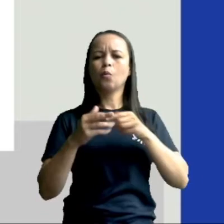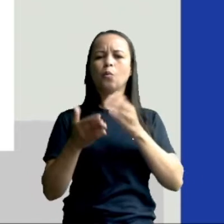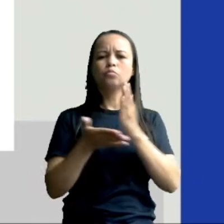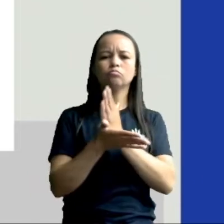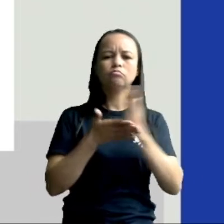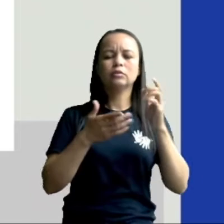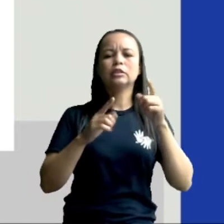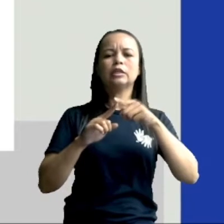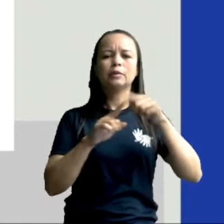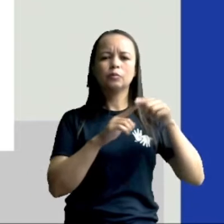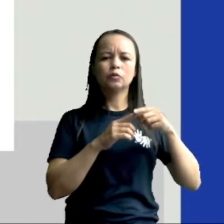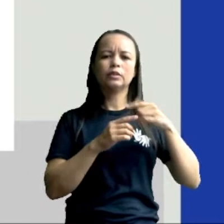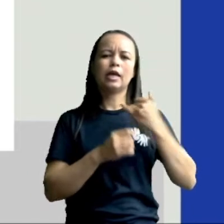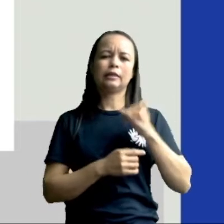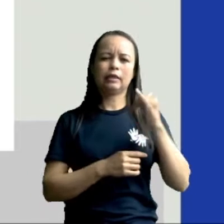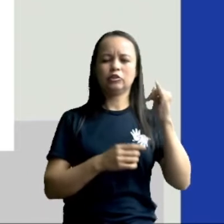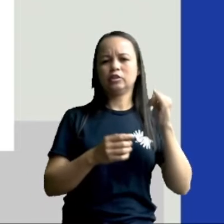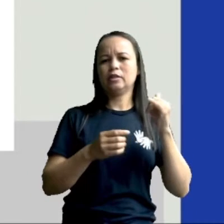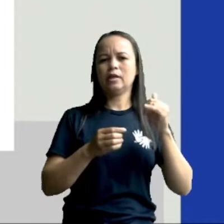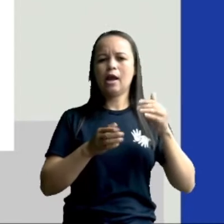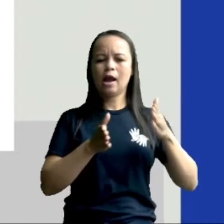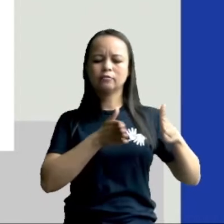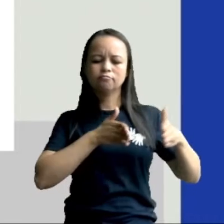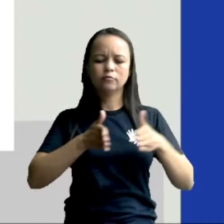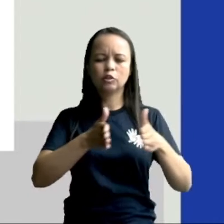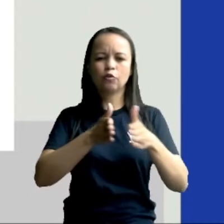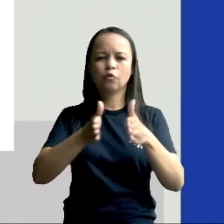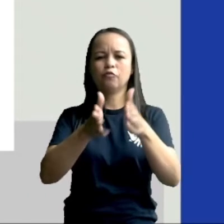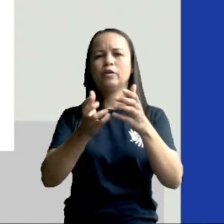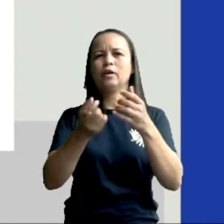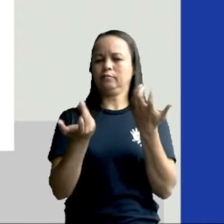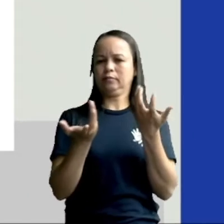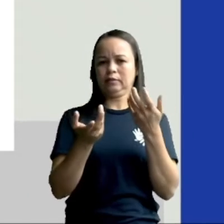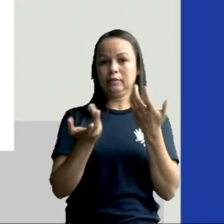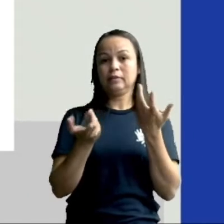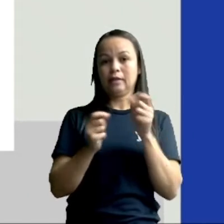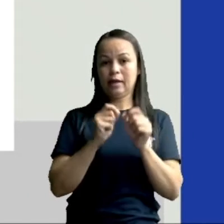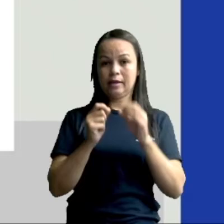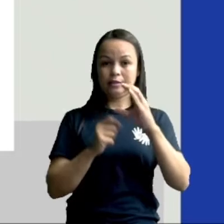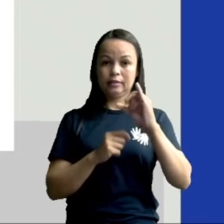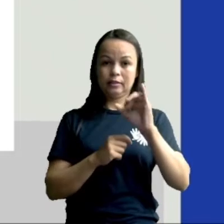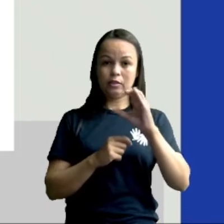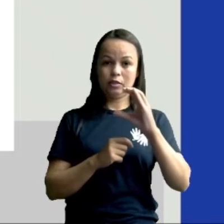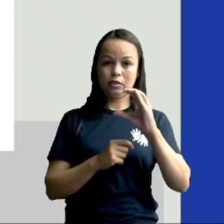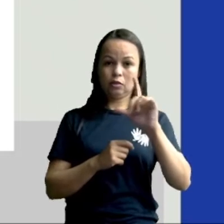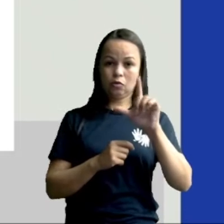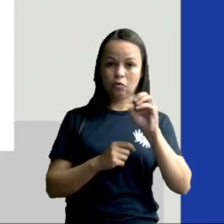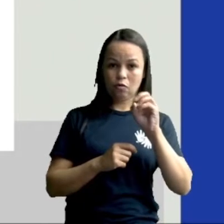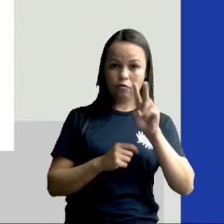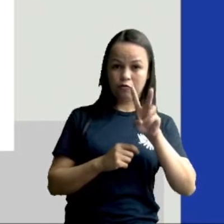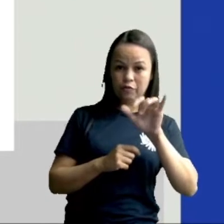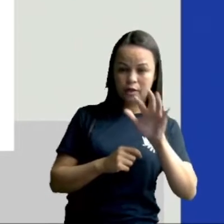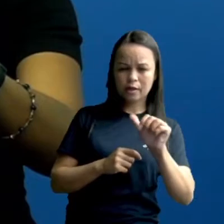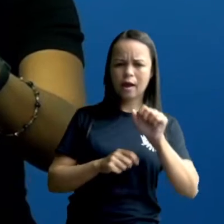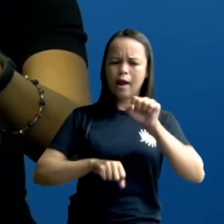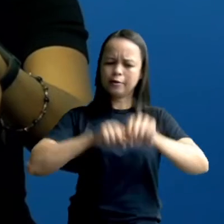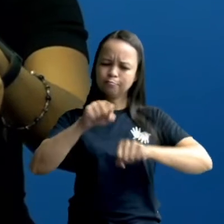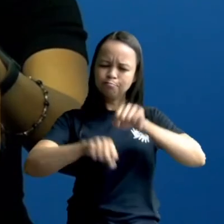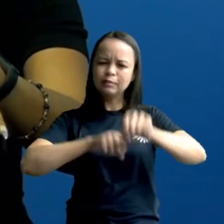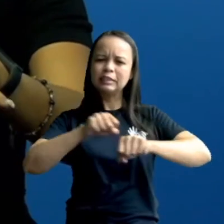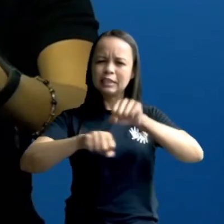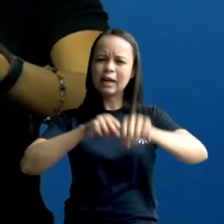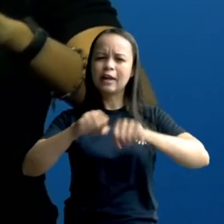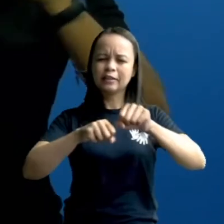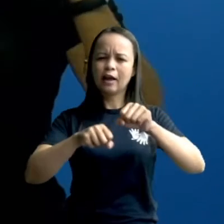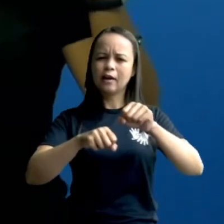as ciclovias, como é importante a gente andar de bicicleta. Sabe por quê? Porque faz bem para a sua saúde,